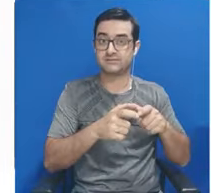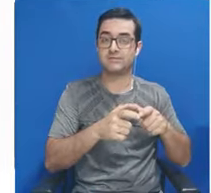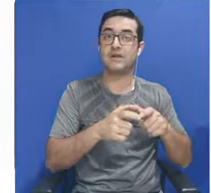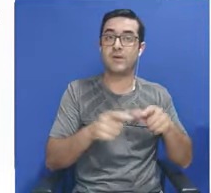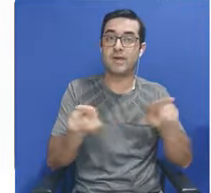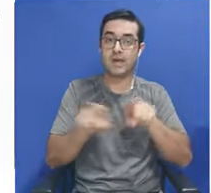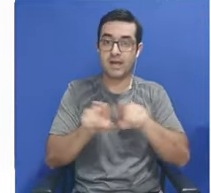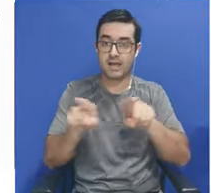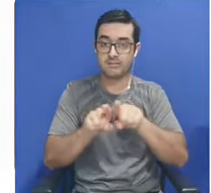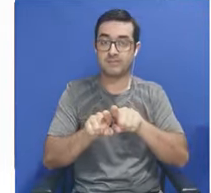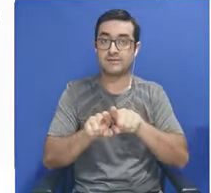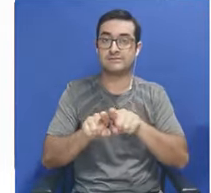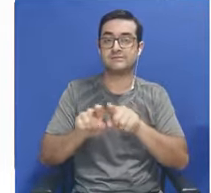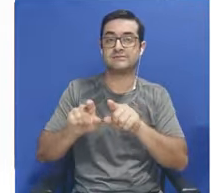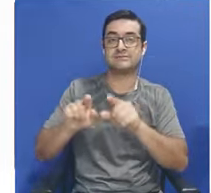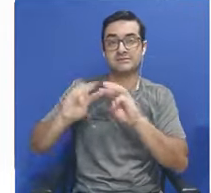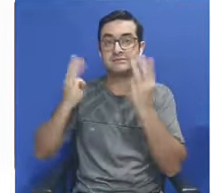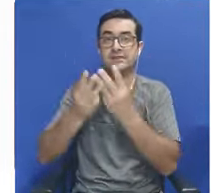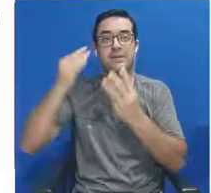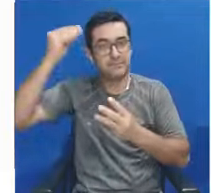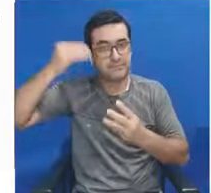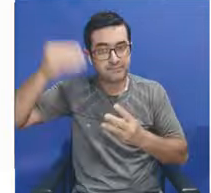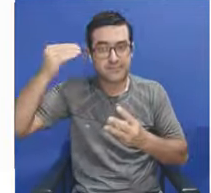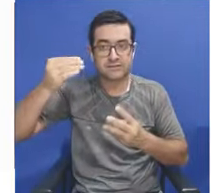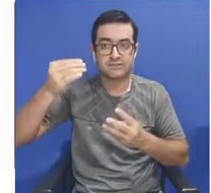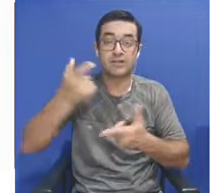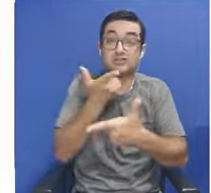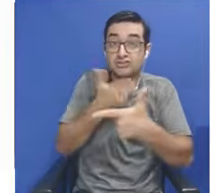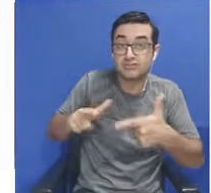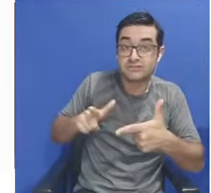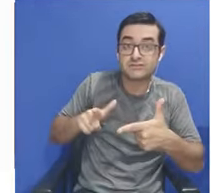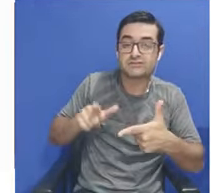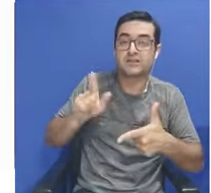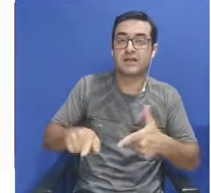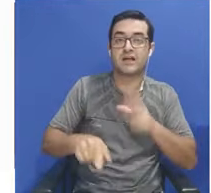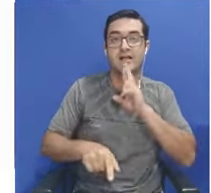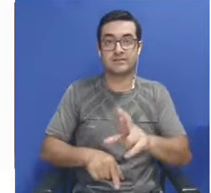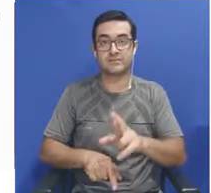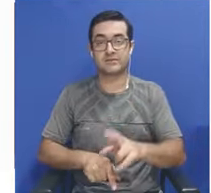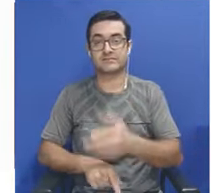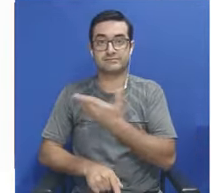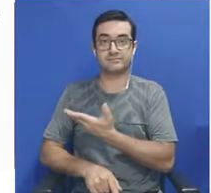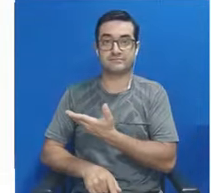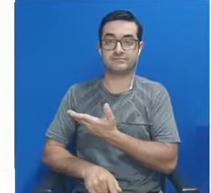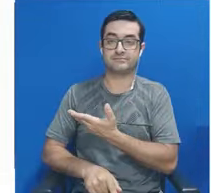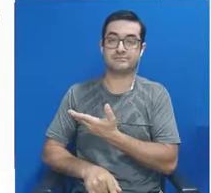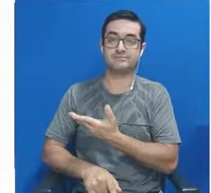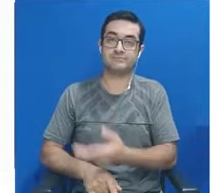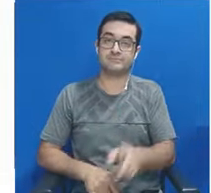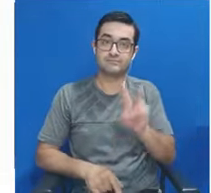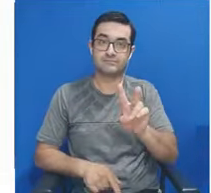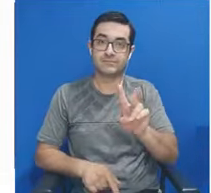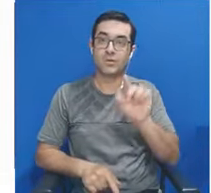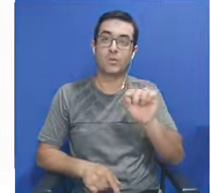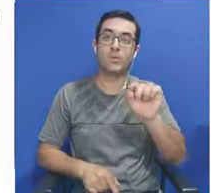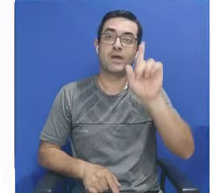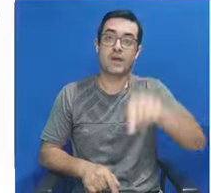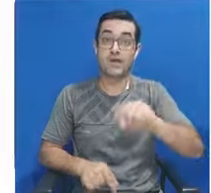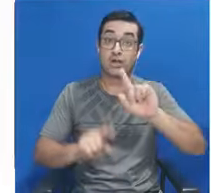176,12 divididos por 88 dá 2. Eu sei que a fórmula molecular será o